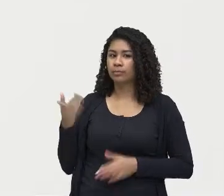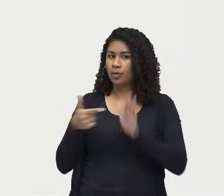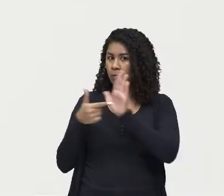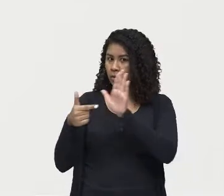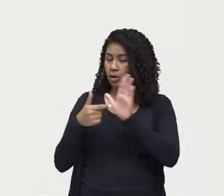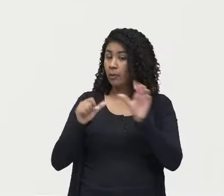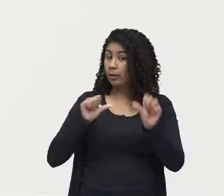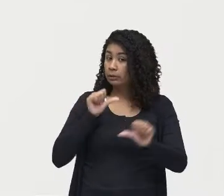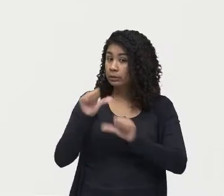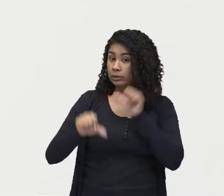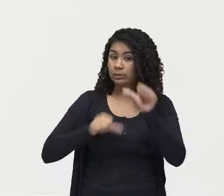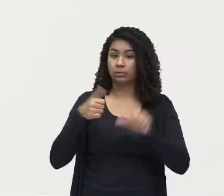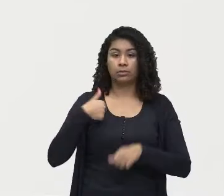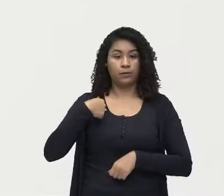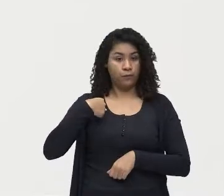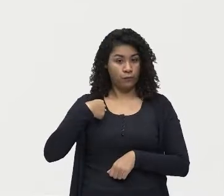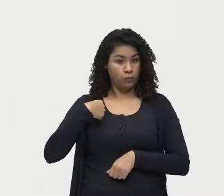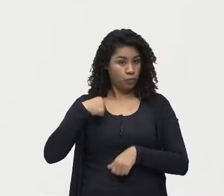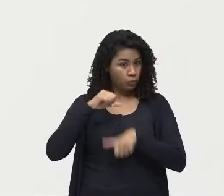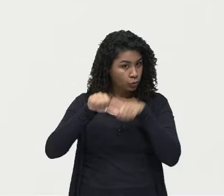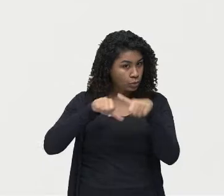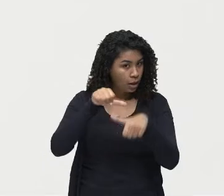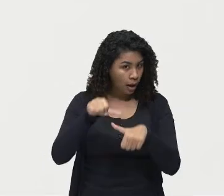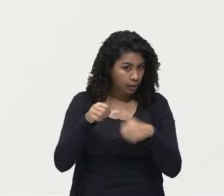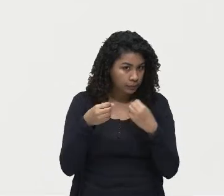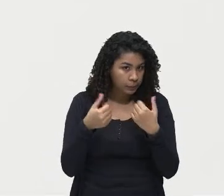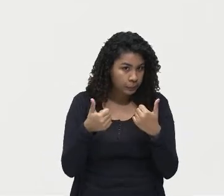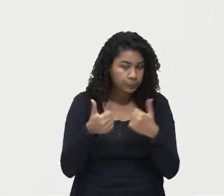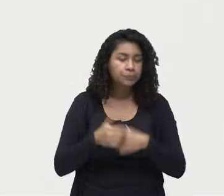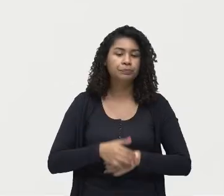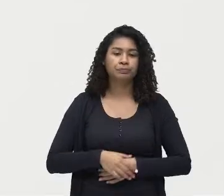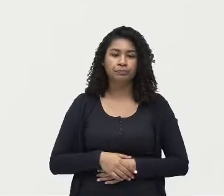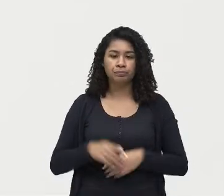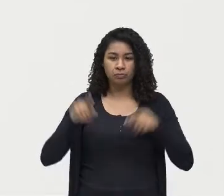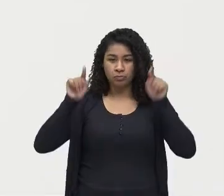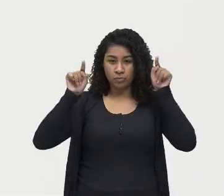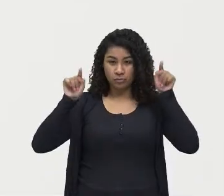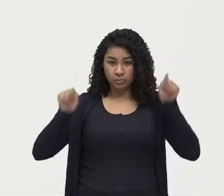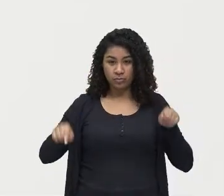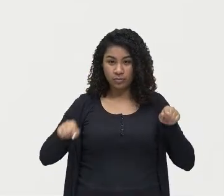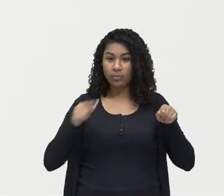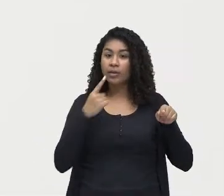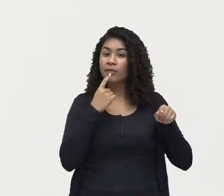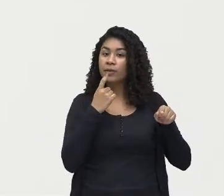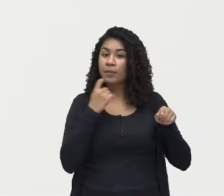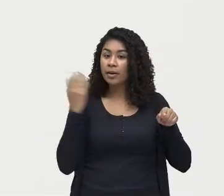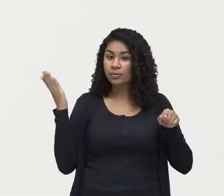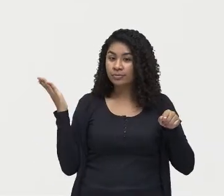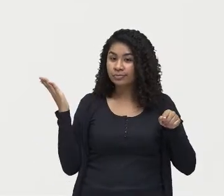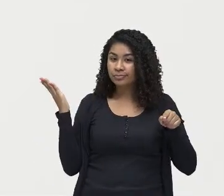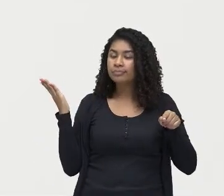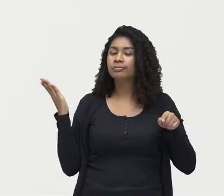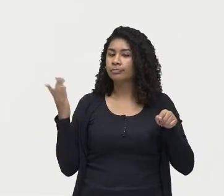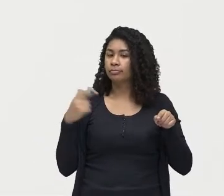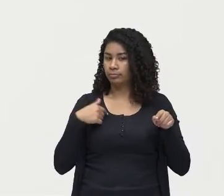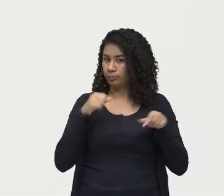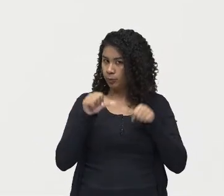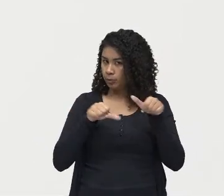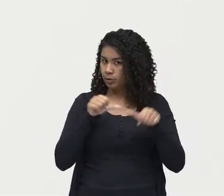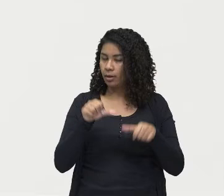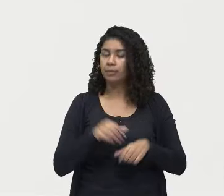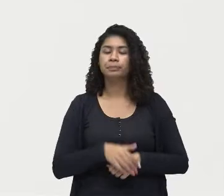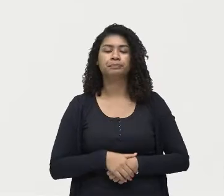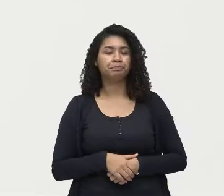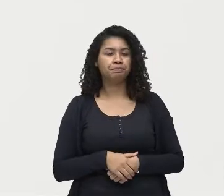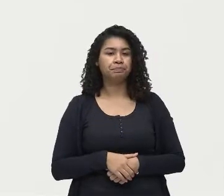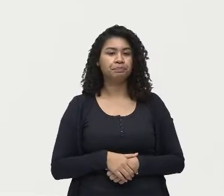alteração, tá bom? Olha aí, é o trecho destacado que vai sofrer uma alteração, eu vou apresentar daqui a pouco novamente. O